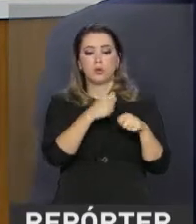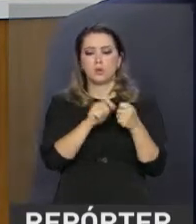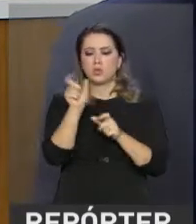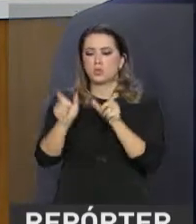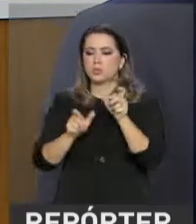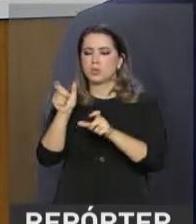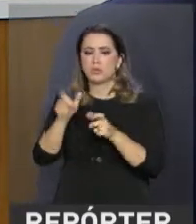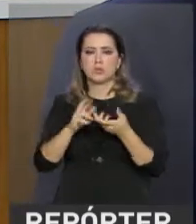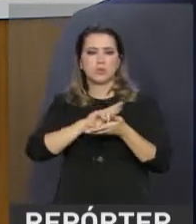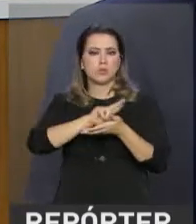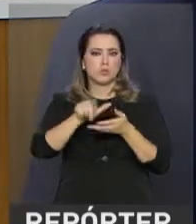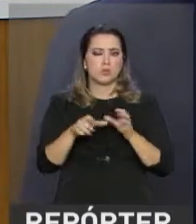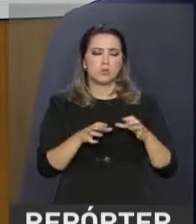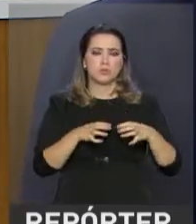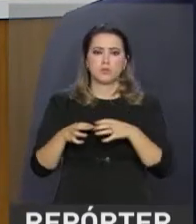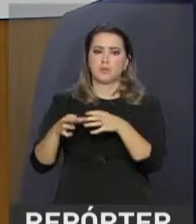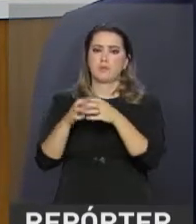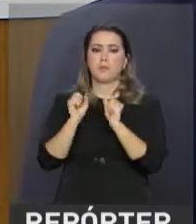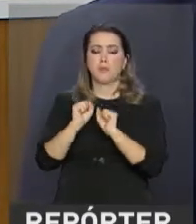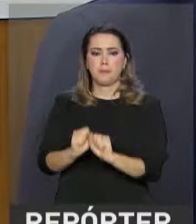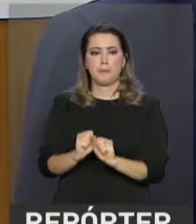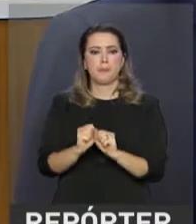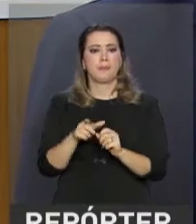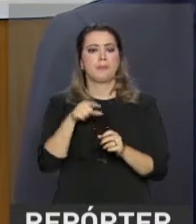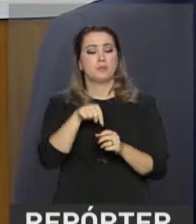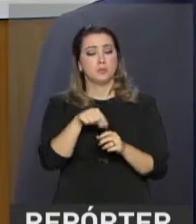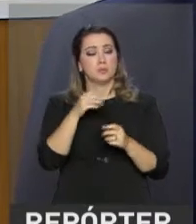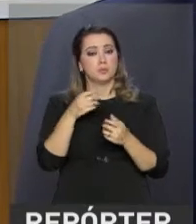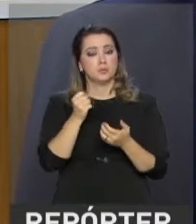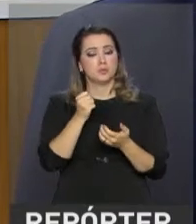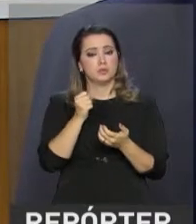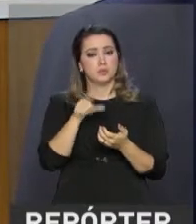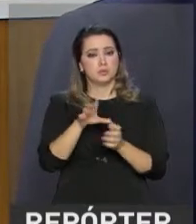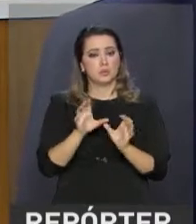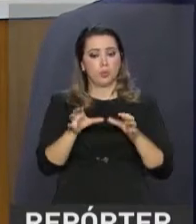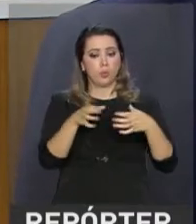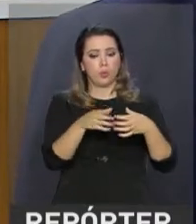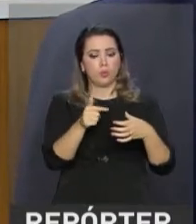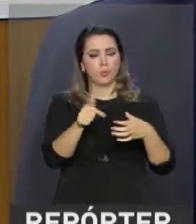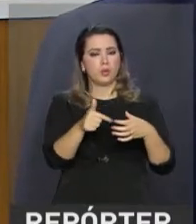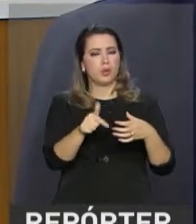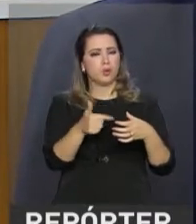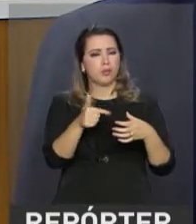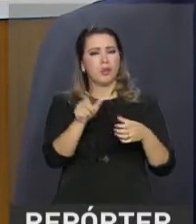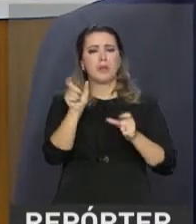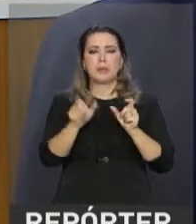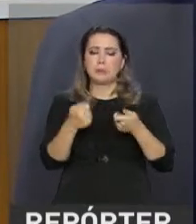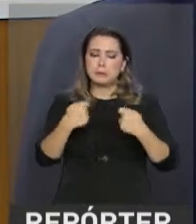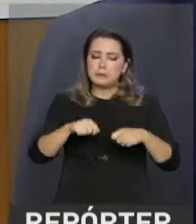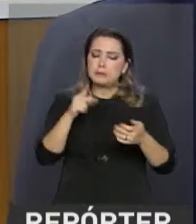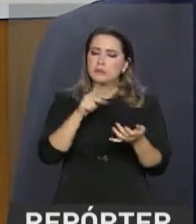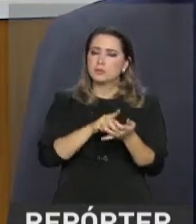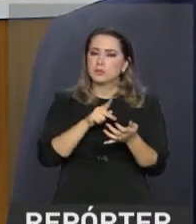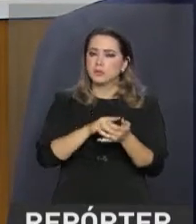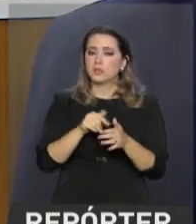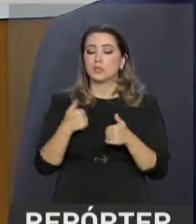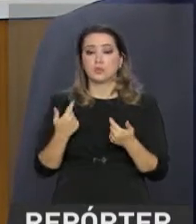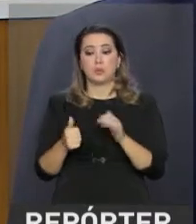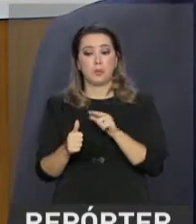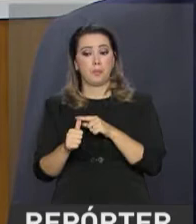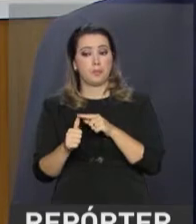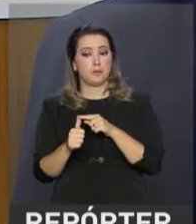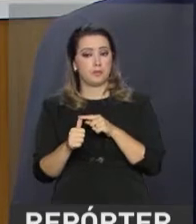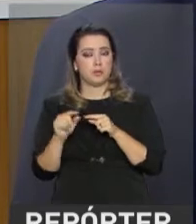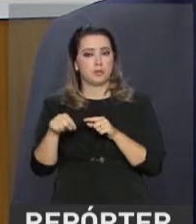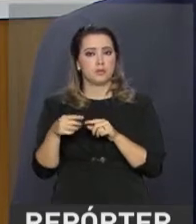pessoas em algumas áreas e permitir que a gente atenda melhor áreas que estão realmente necessitando de pessoas estão primeiro nós vamos